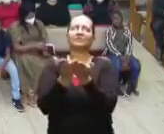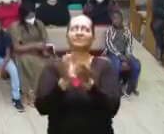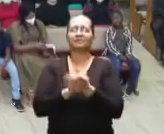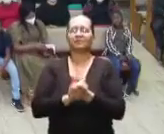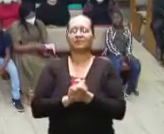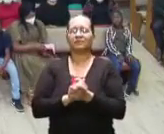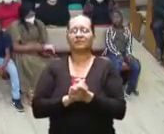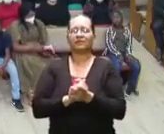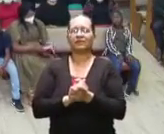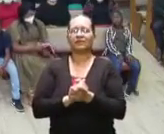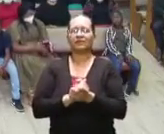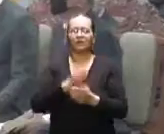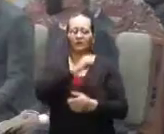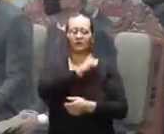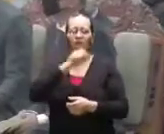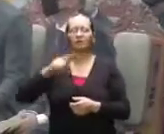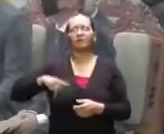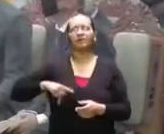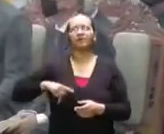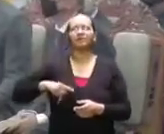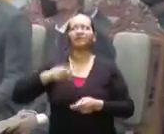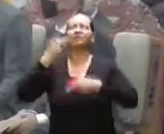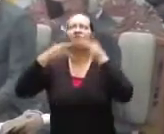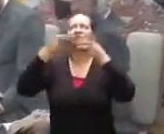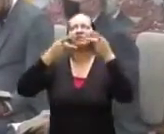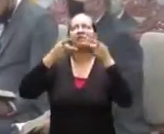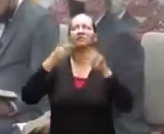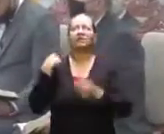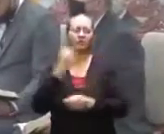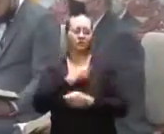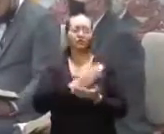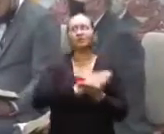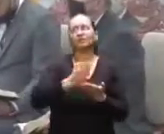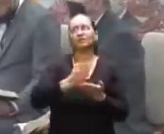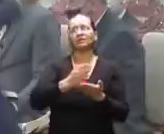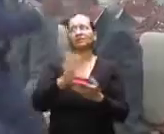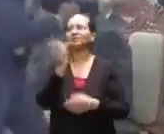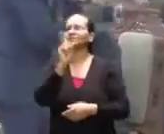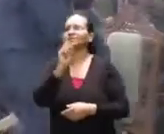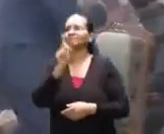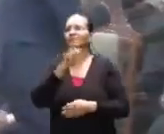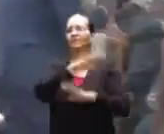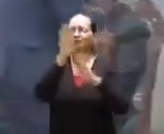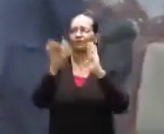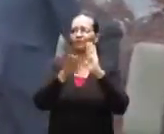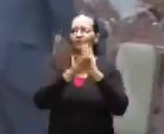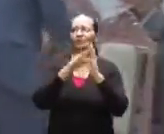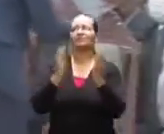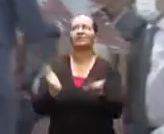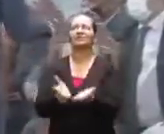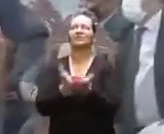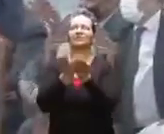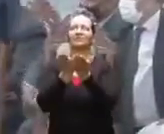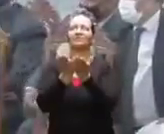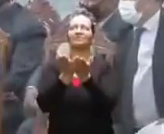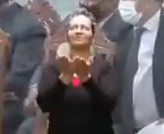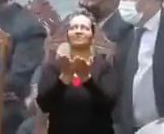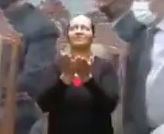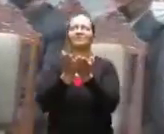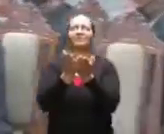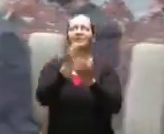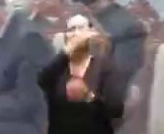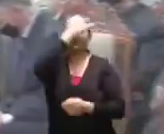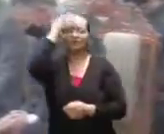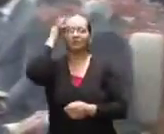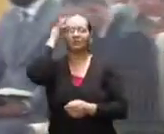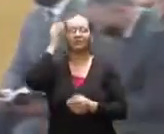apóstolo vai falando, mas nós começamos. É, nós vai para nós começamos. Mover primeiro. Não, é para todo mundo. Isso é de graça, é de graça, é de